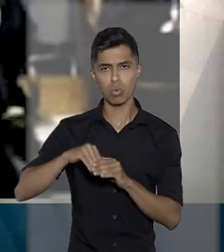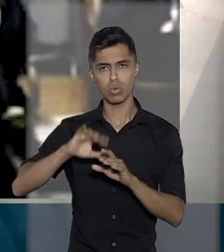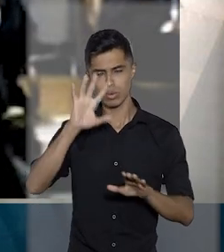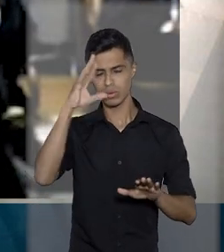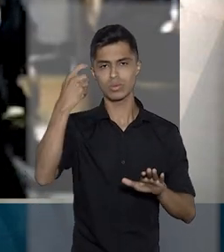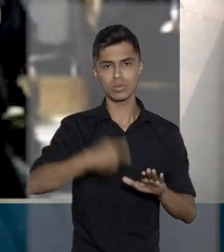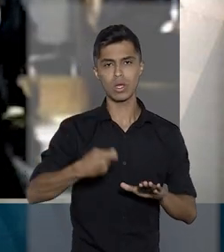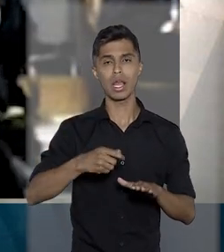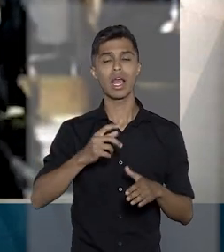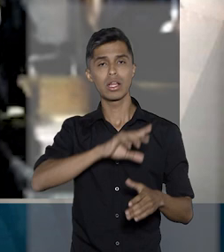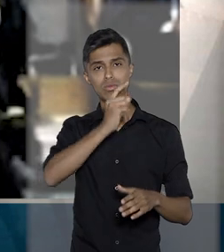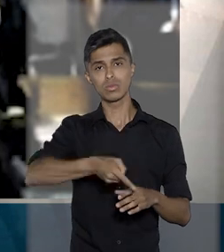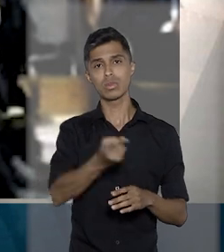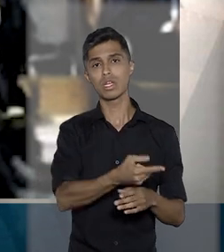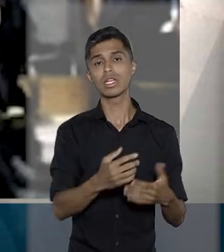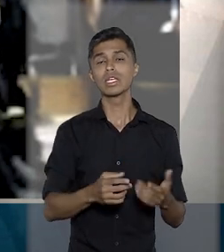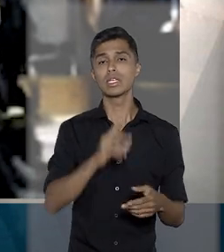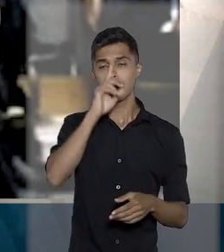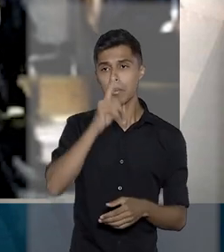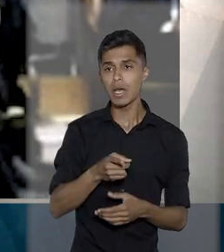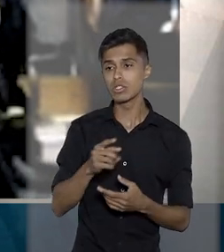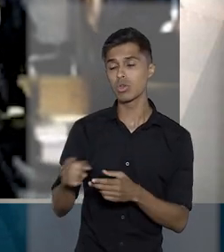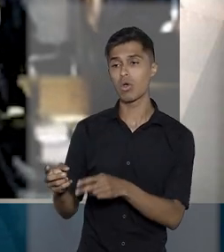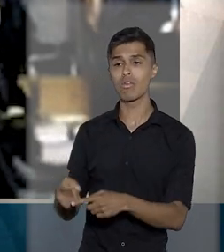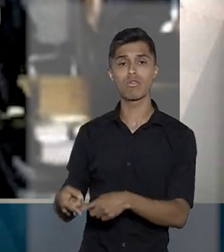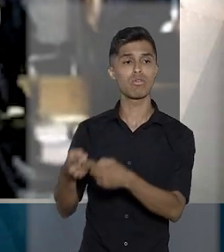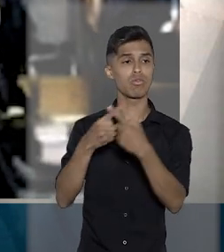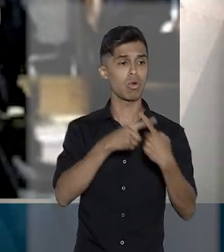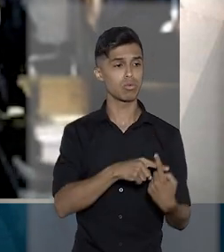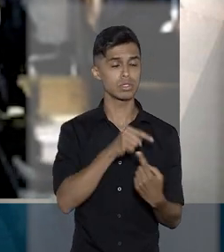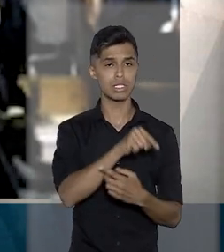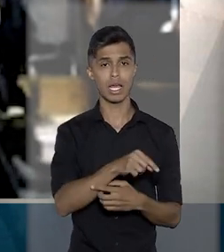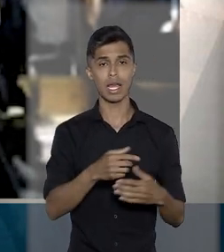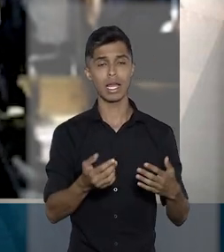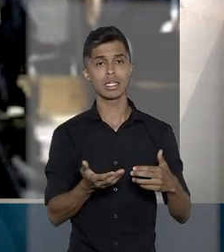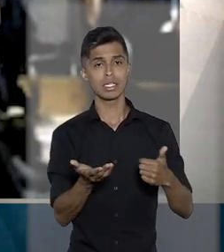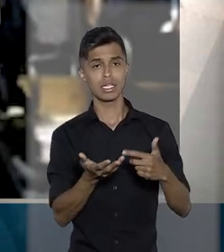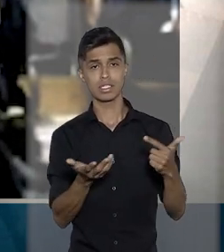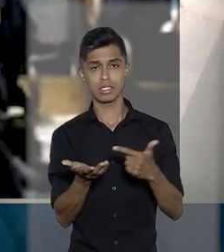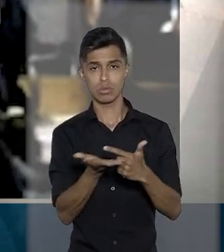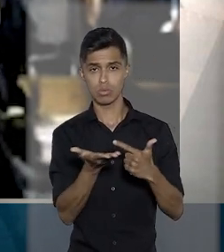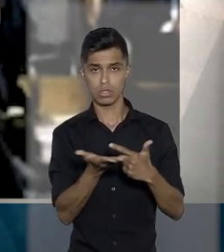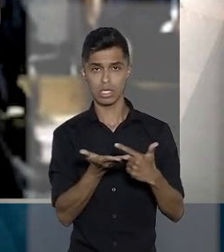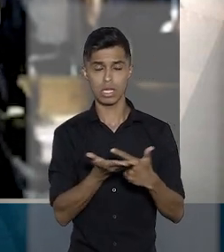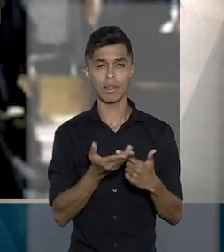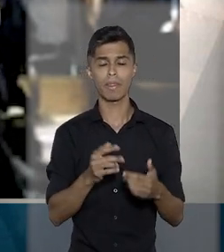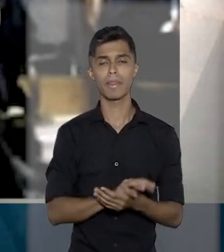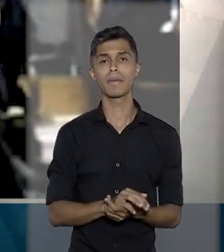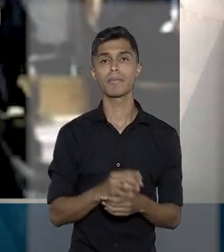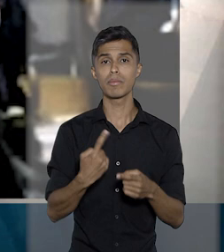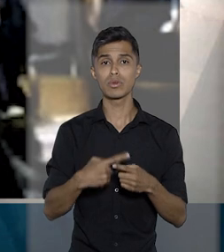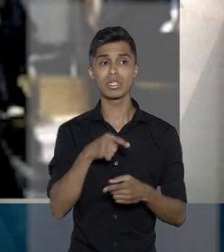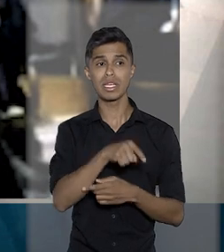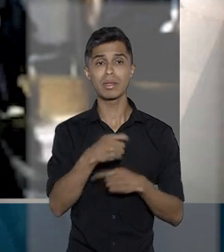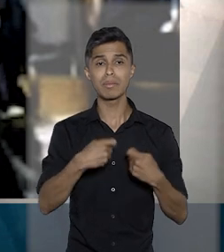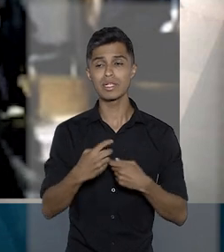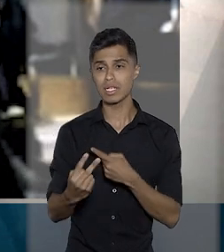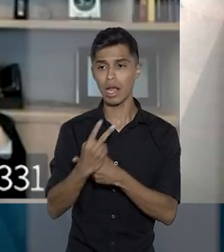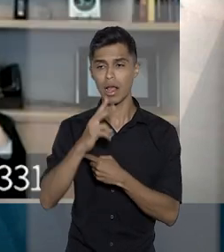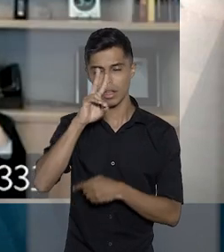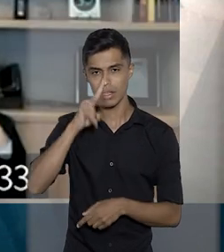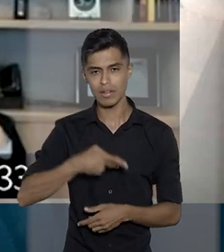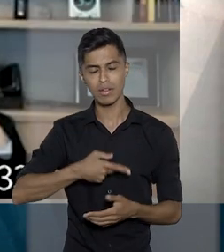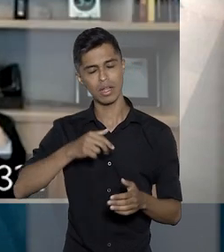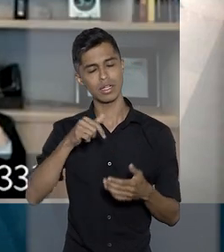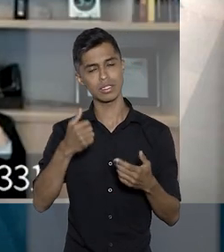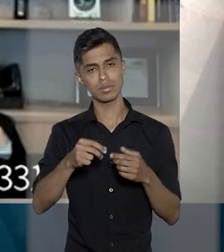acordam do TJRJ e determinou o retorno do processo a Segunda instância para que fosse apreciada a tese da Defesa